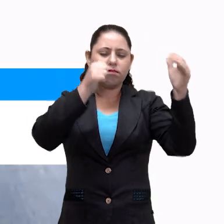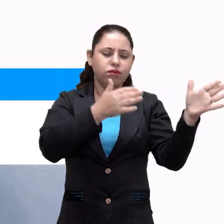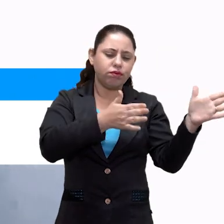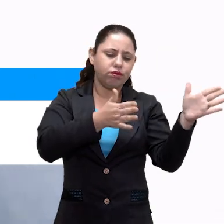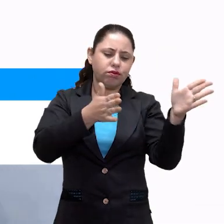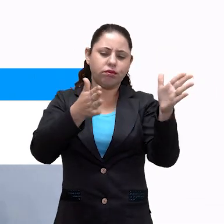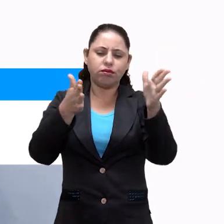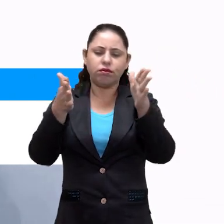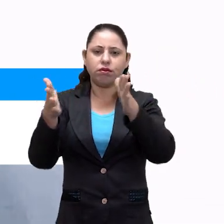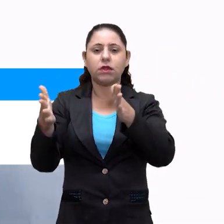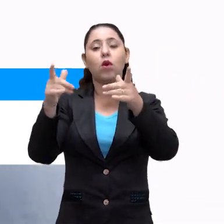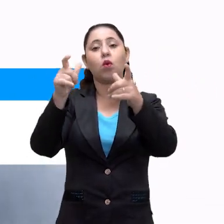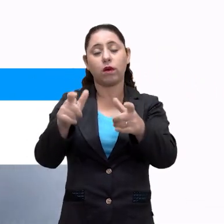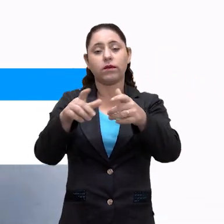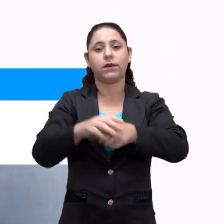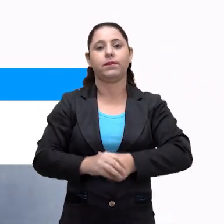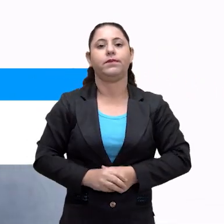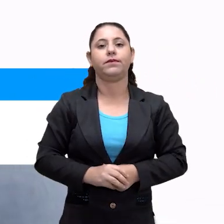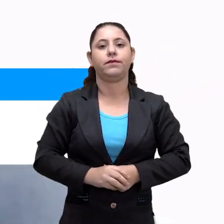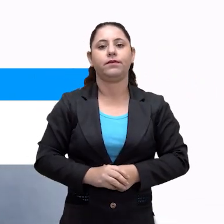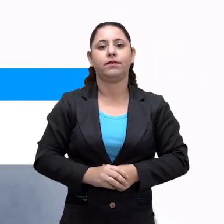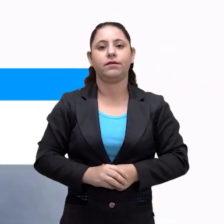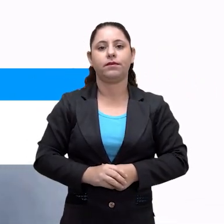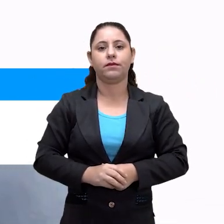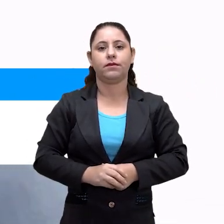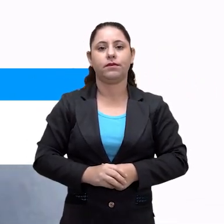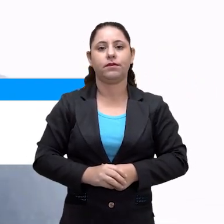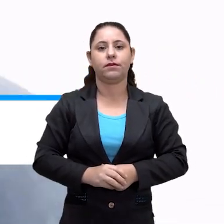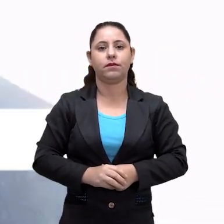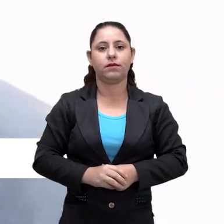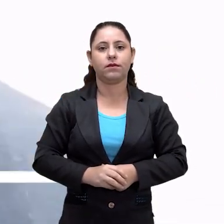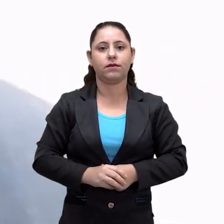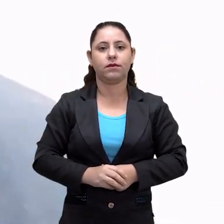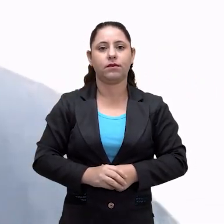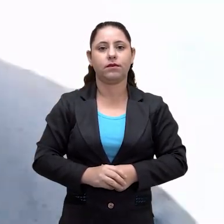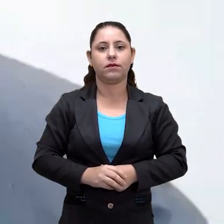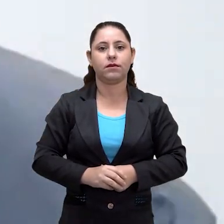dias, em virtude do longo período de estiagem que graça na localidade.